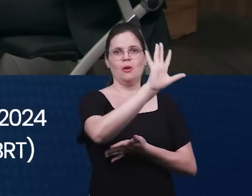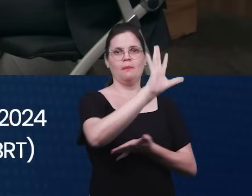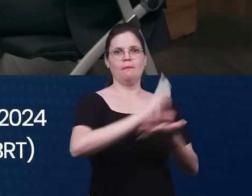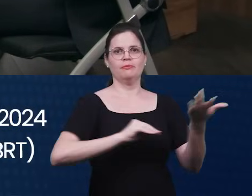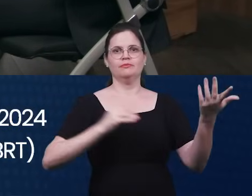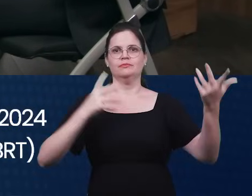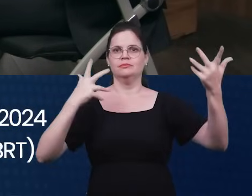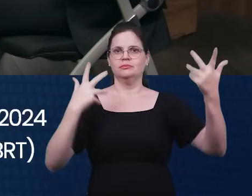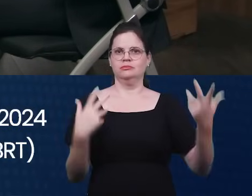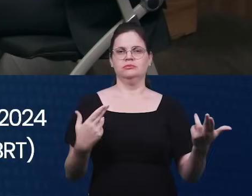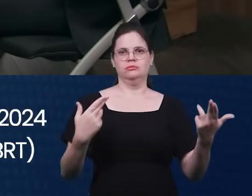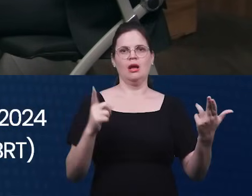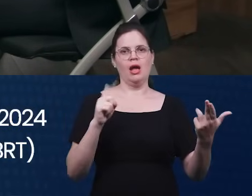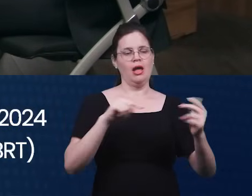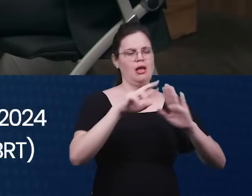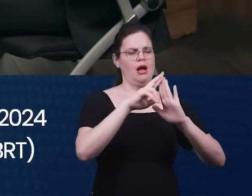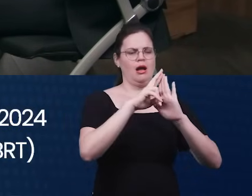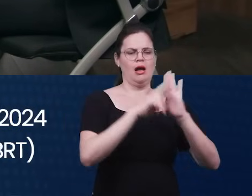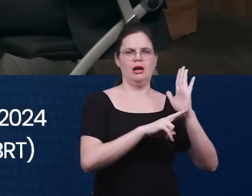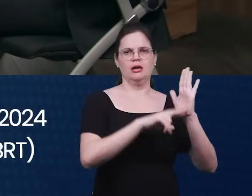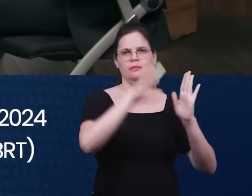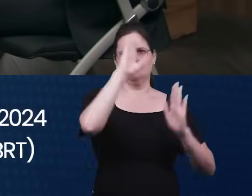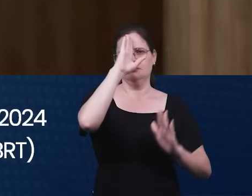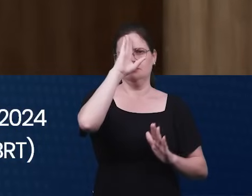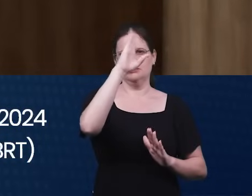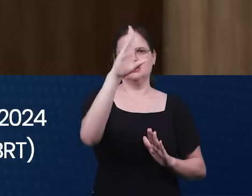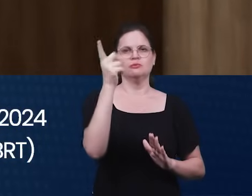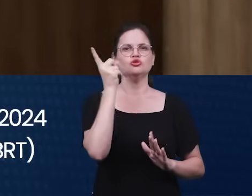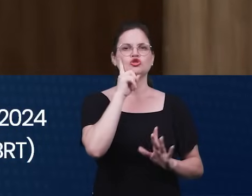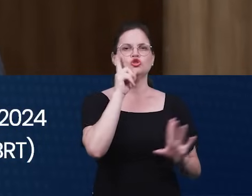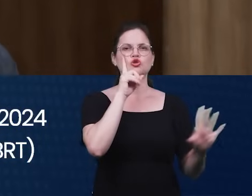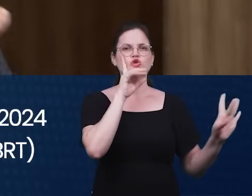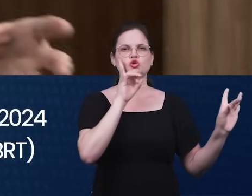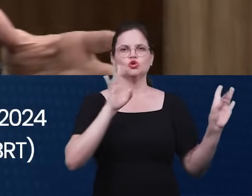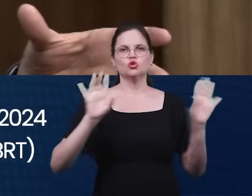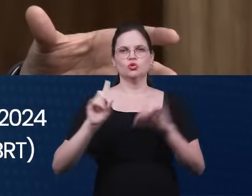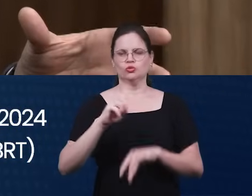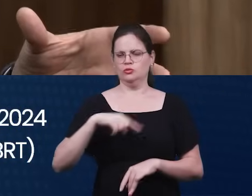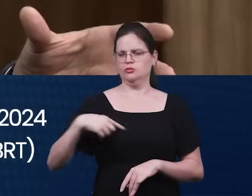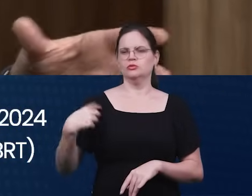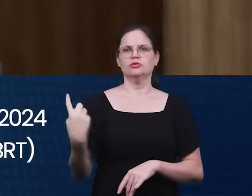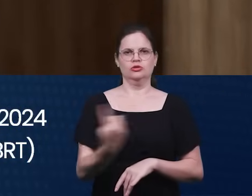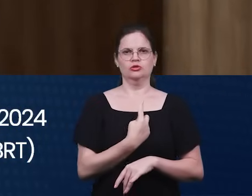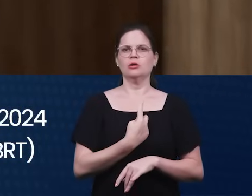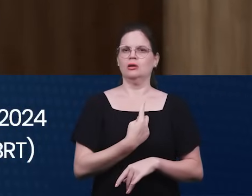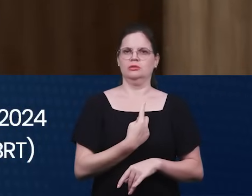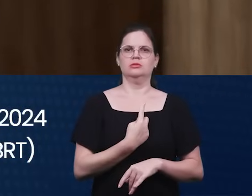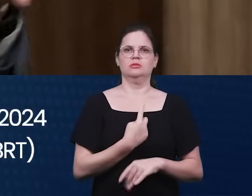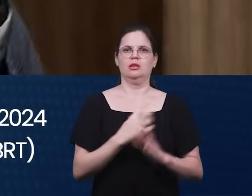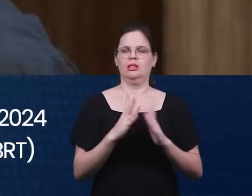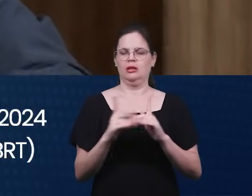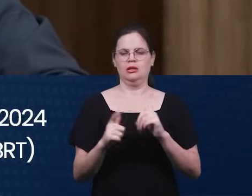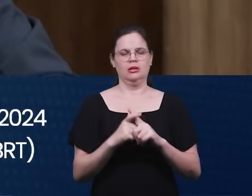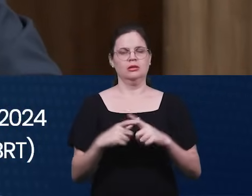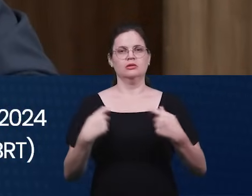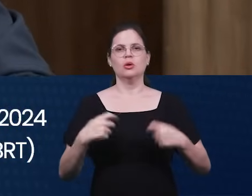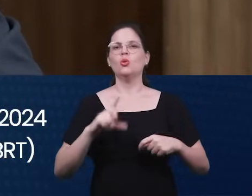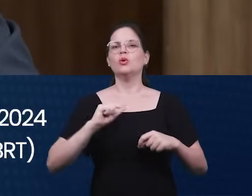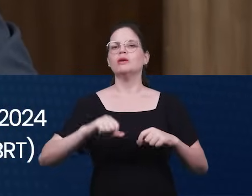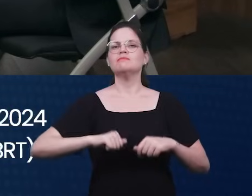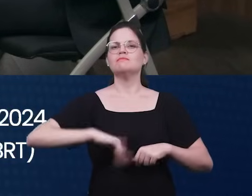sido uma regra do cotidiano também da nossa instituição o que marcou aquela